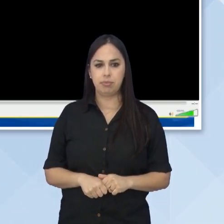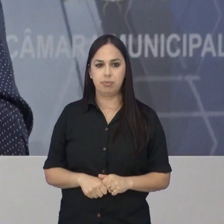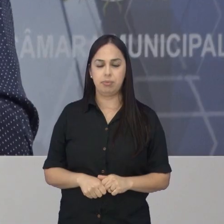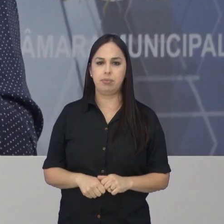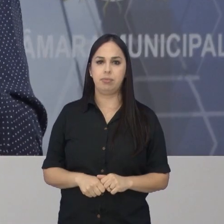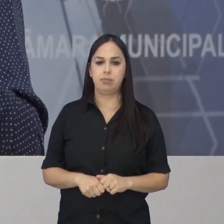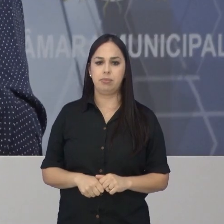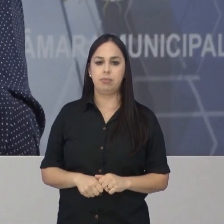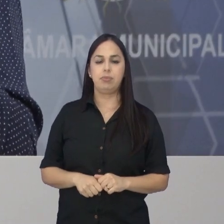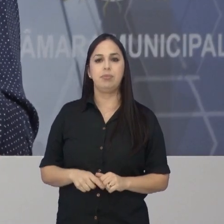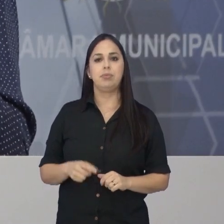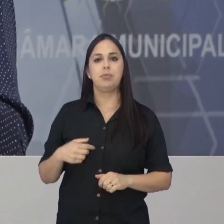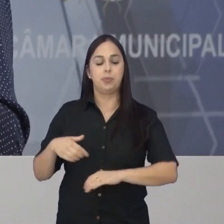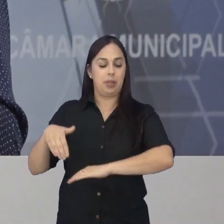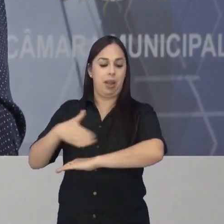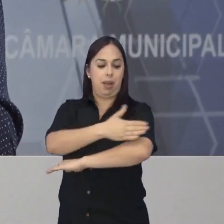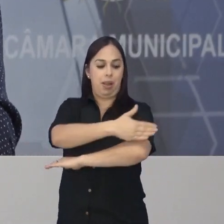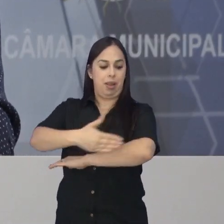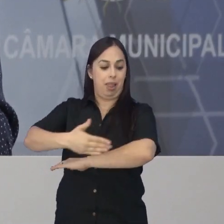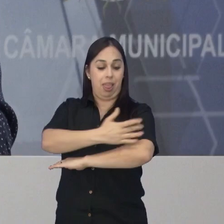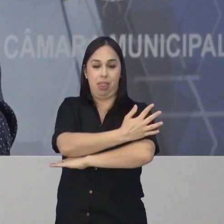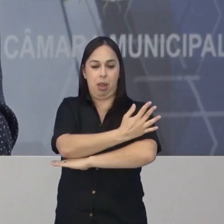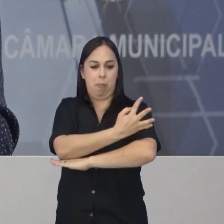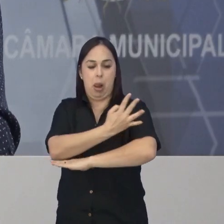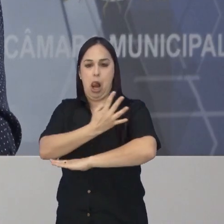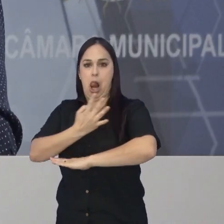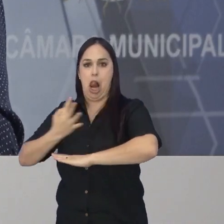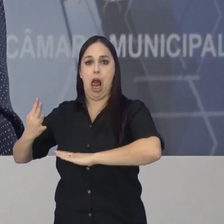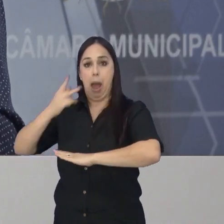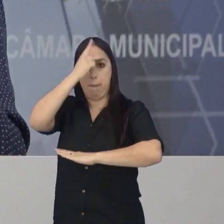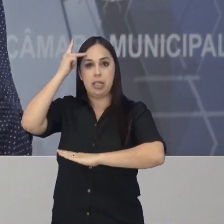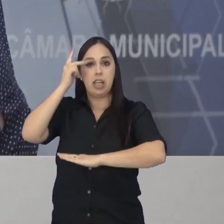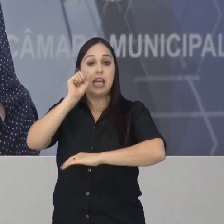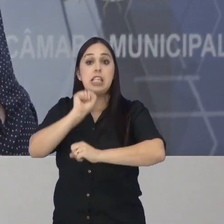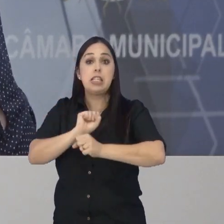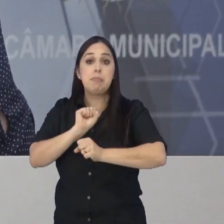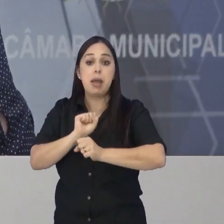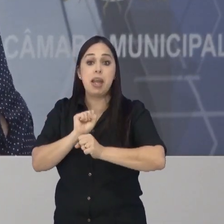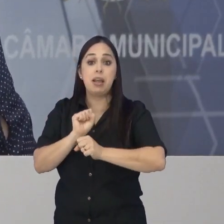Isso é um quarteirão de gente 6 horas da manhã esperando